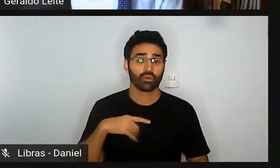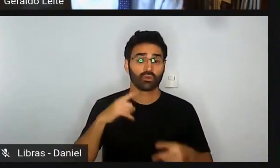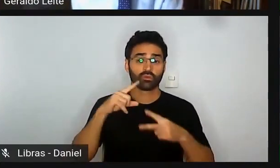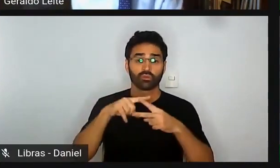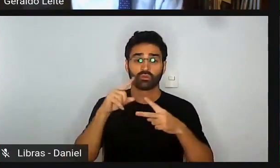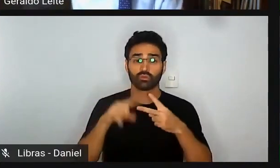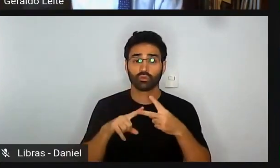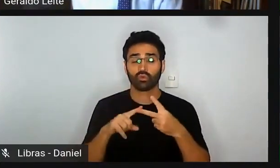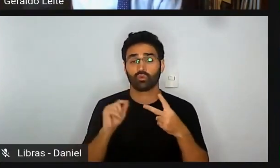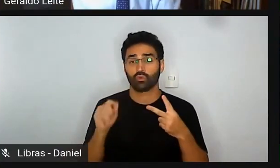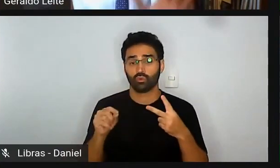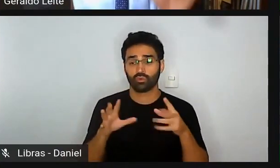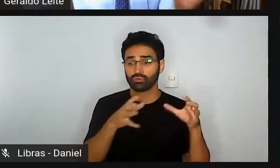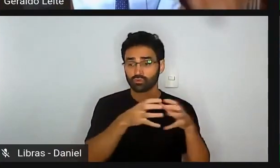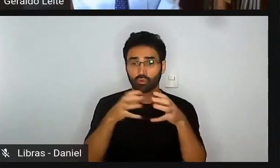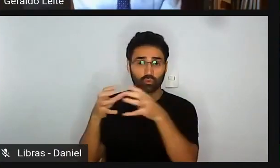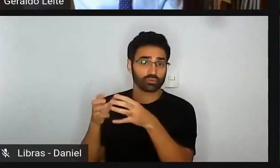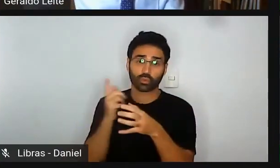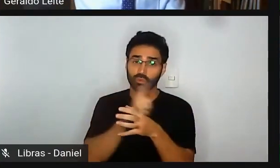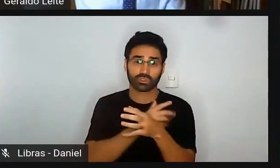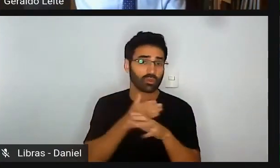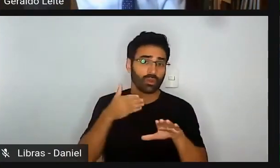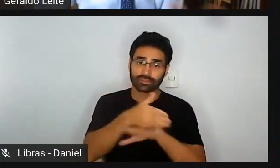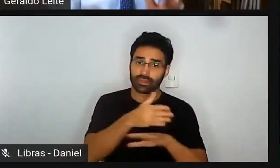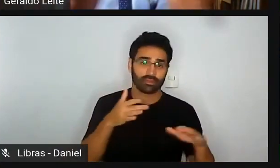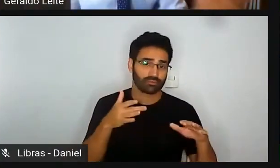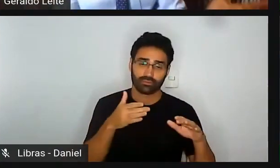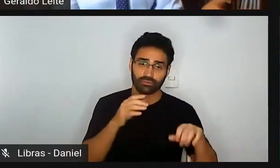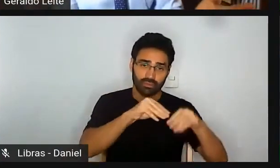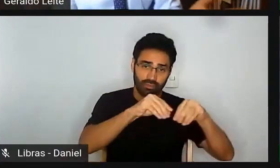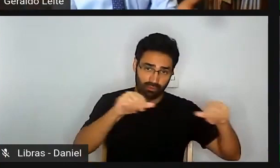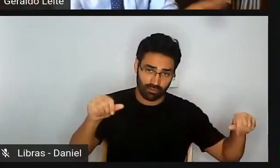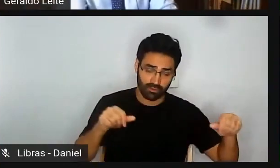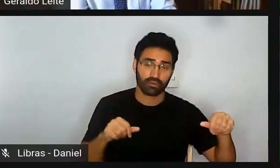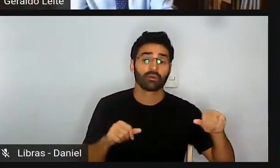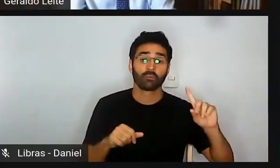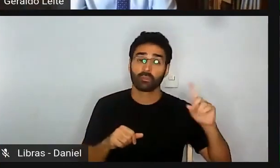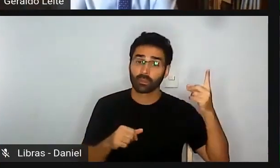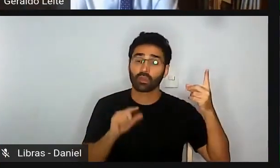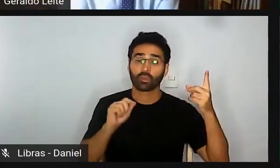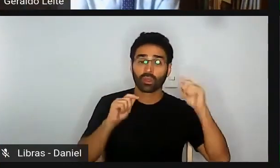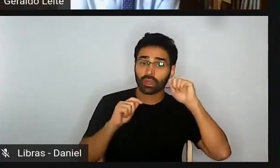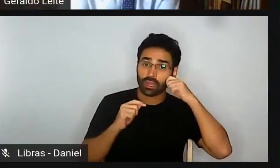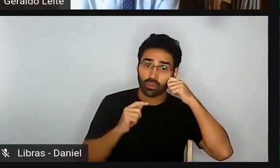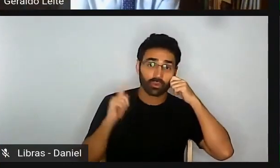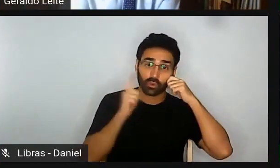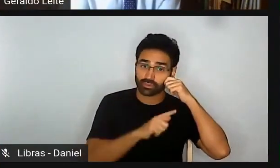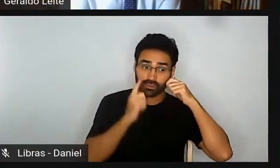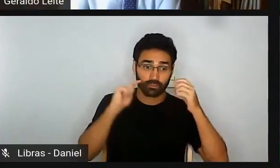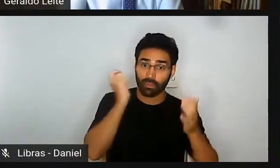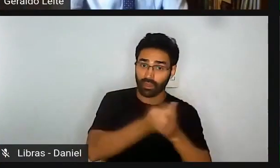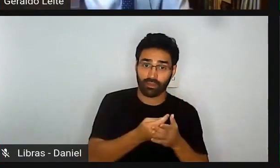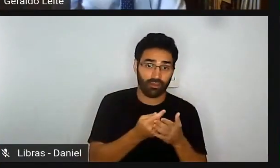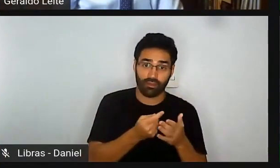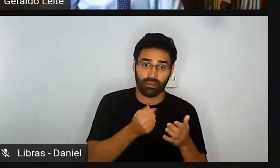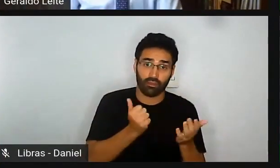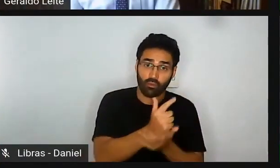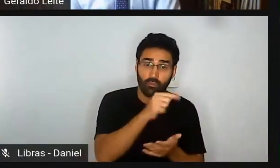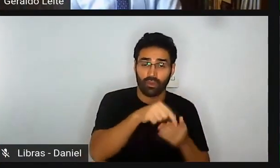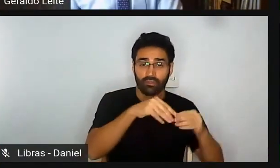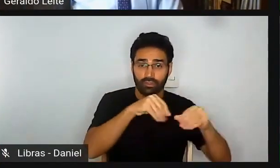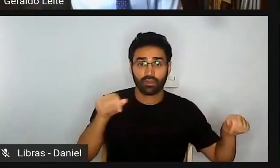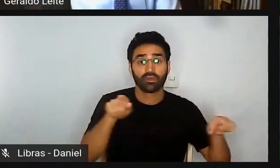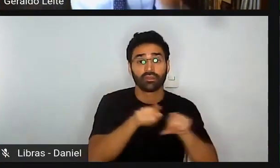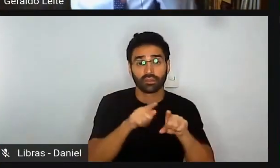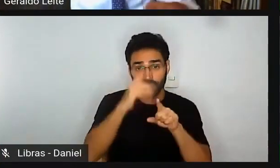categorias ficassem distantes da terra, né? Os negros, porque não tinham condição de pagar o preço exigido para a terra, e os